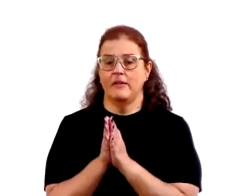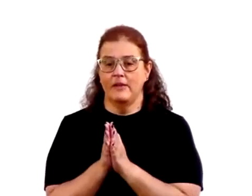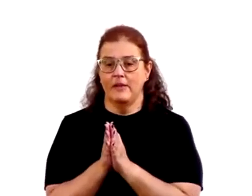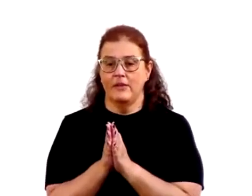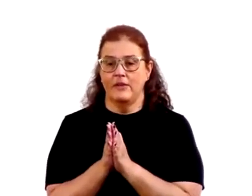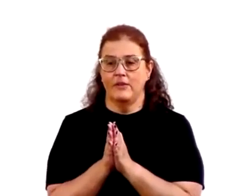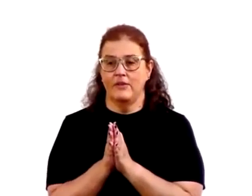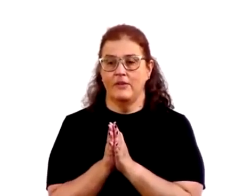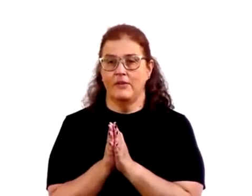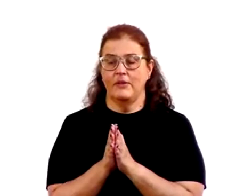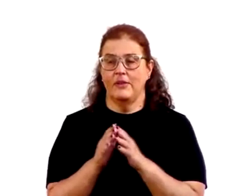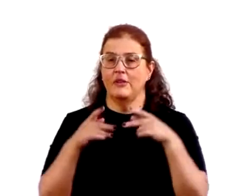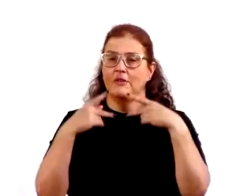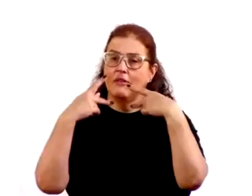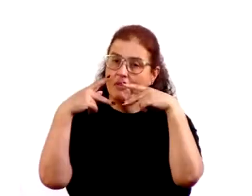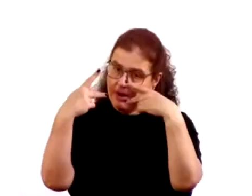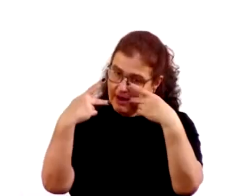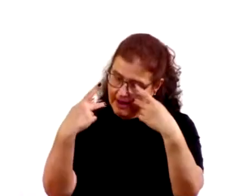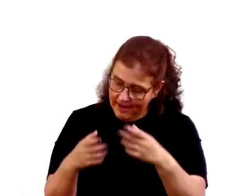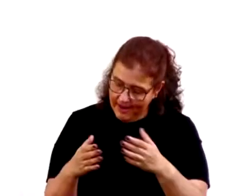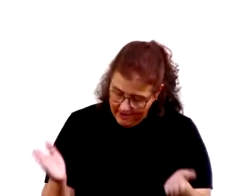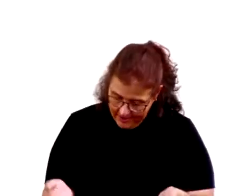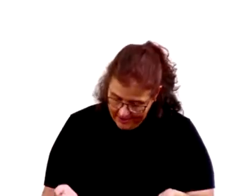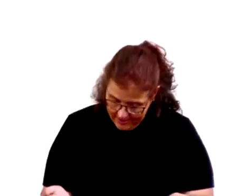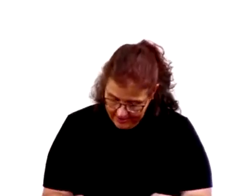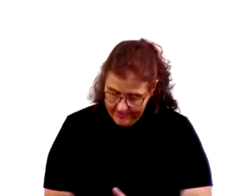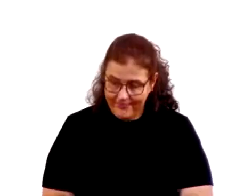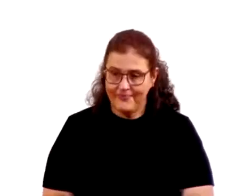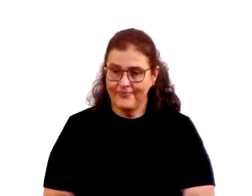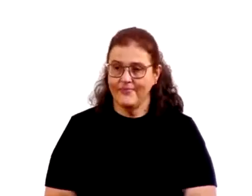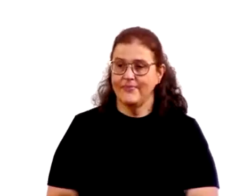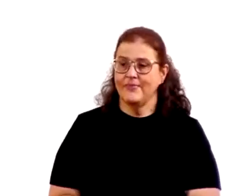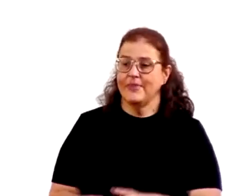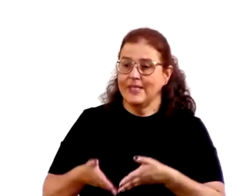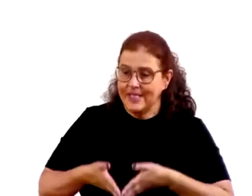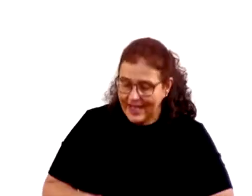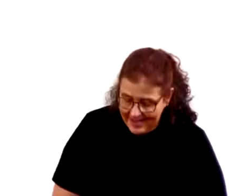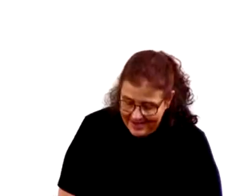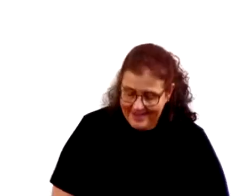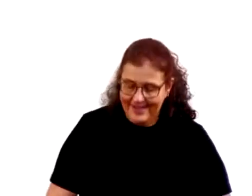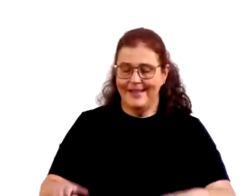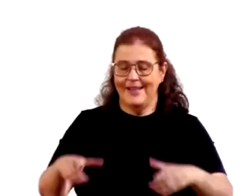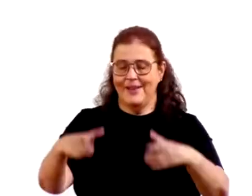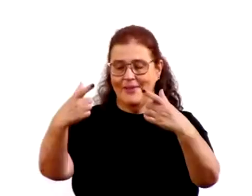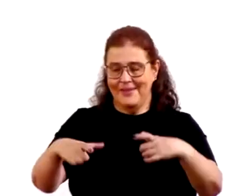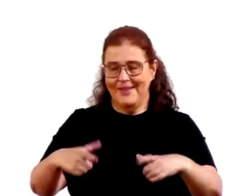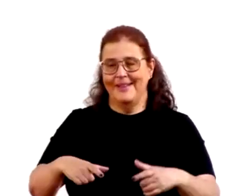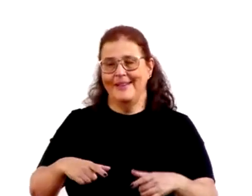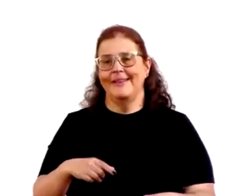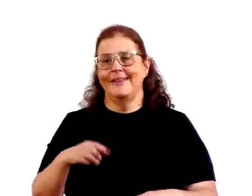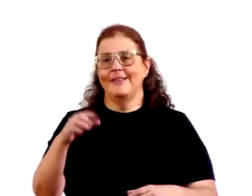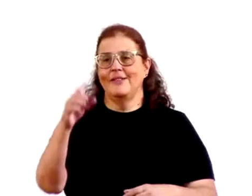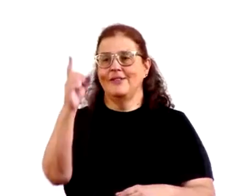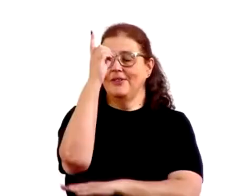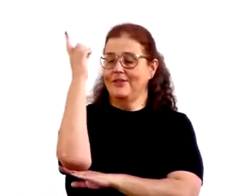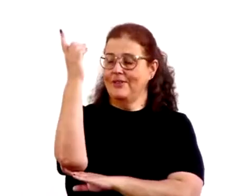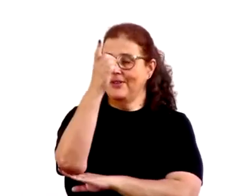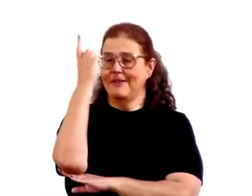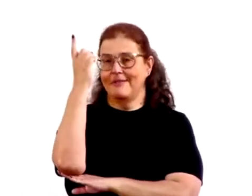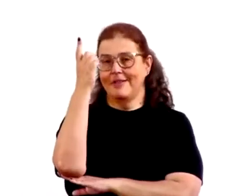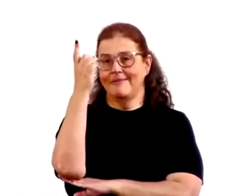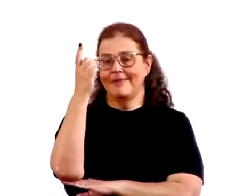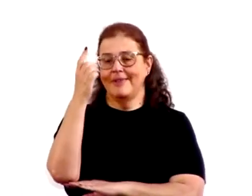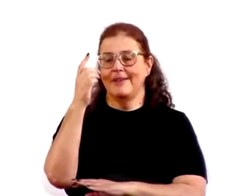já haviam comunicado aos pastores, nasceu na cidade de Davi, o Messias,